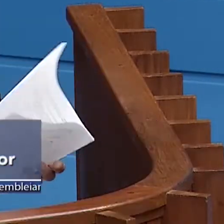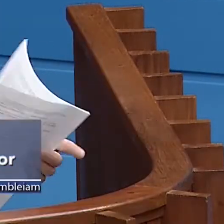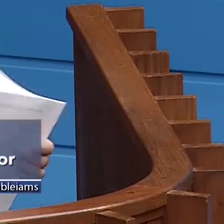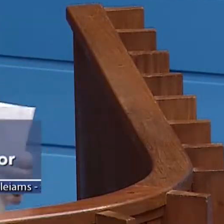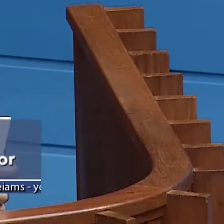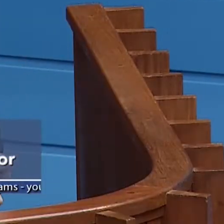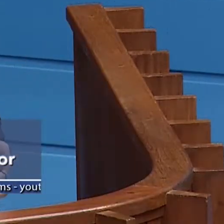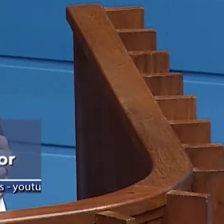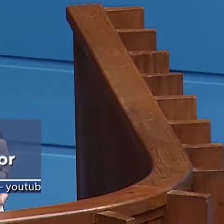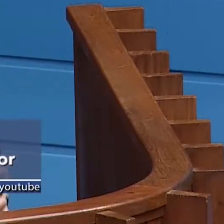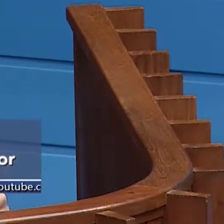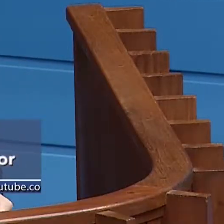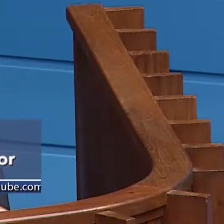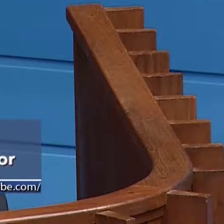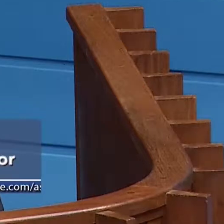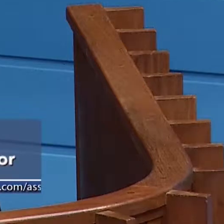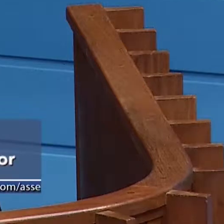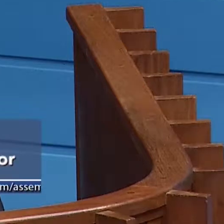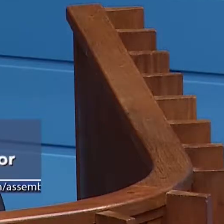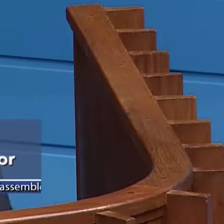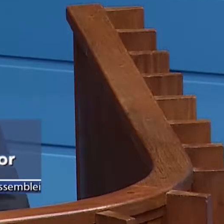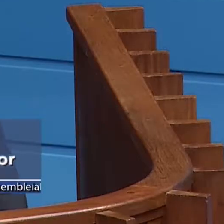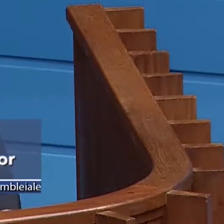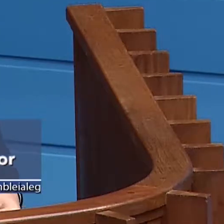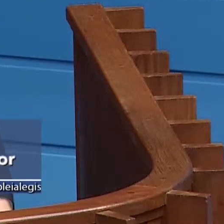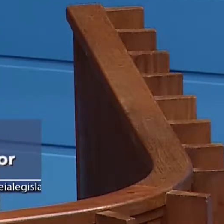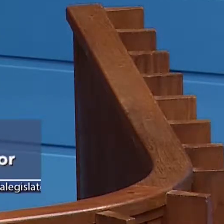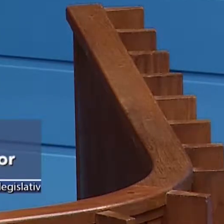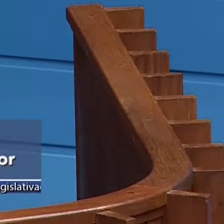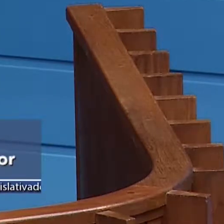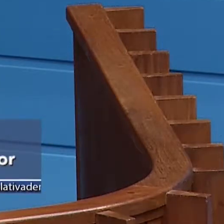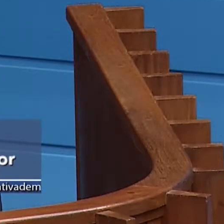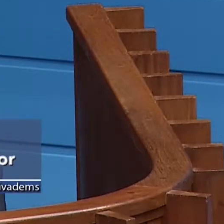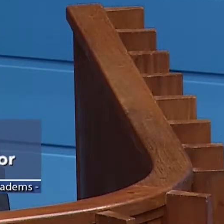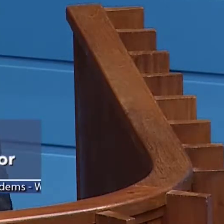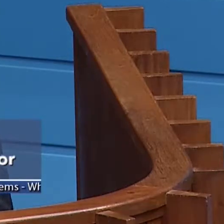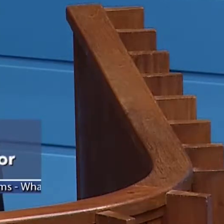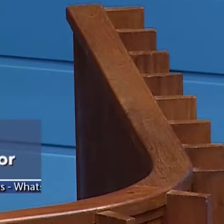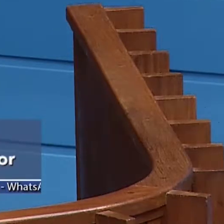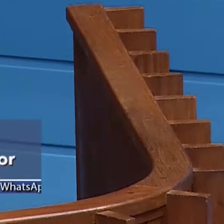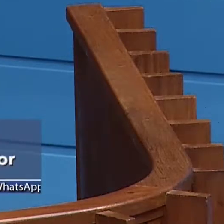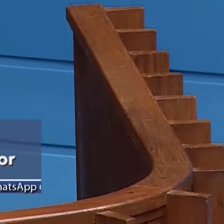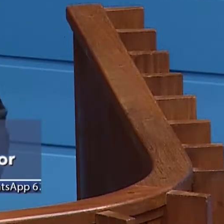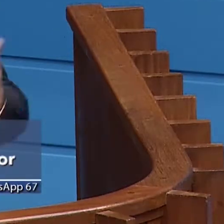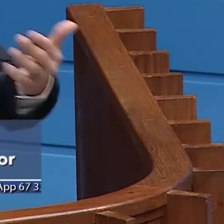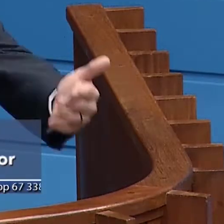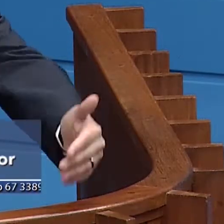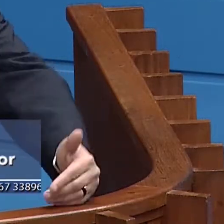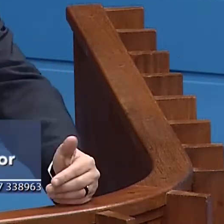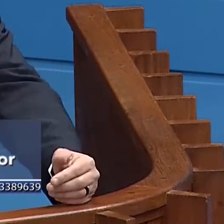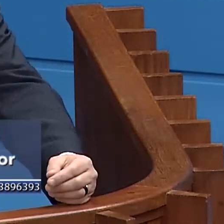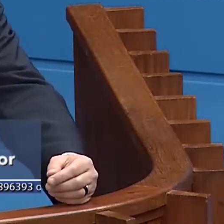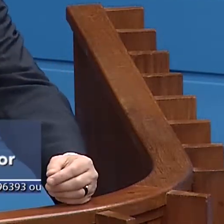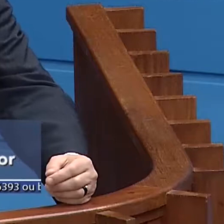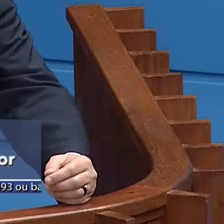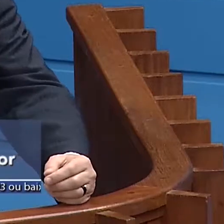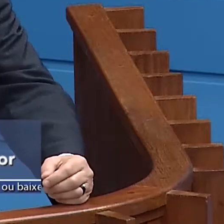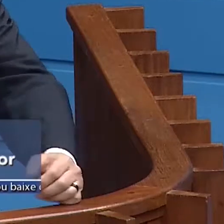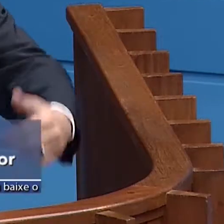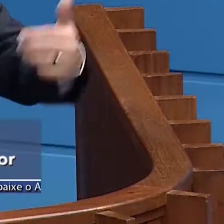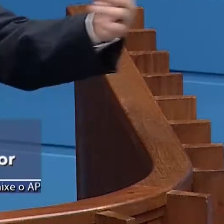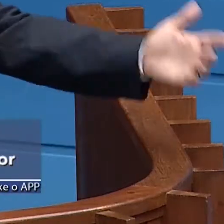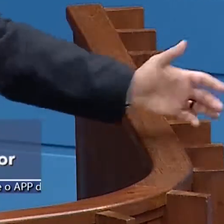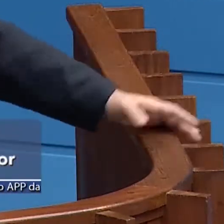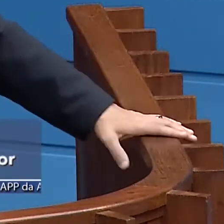governos. Então, eu queria aqui manifestar a posição dos professores presentes na